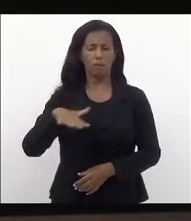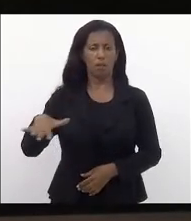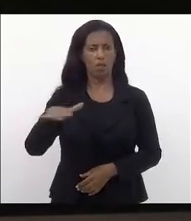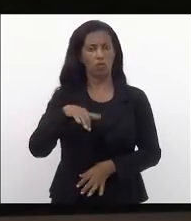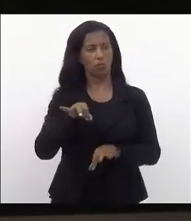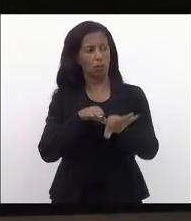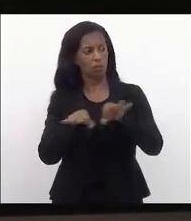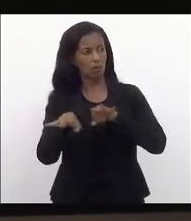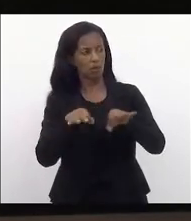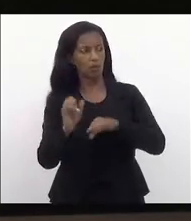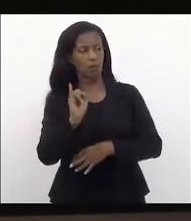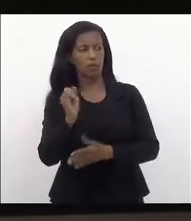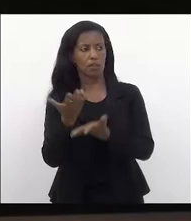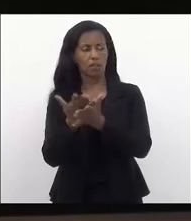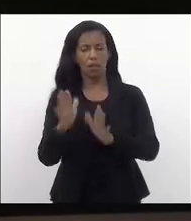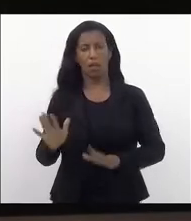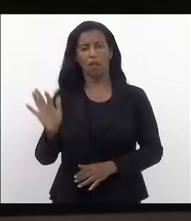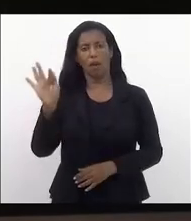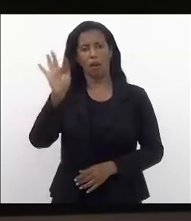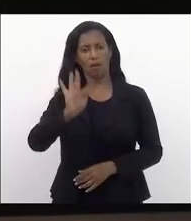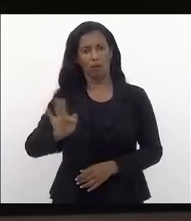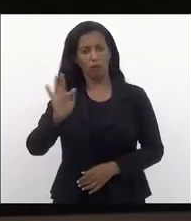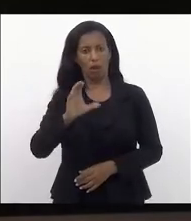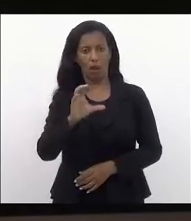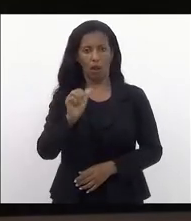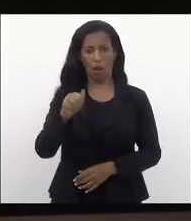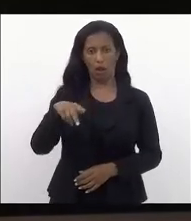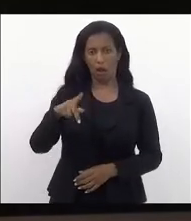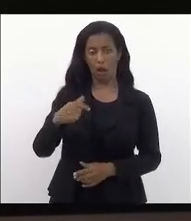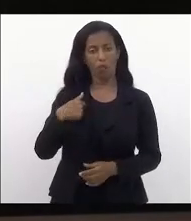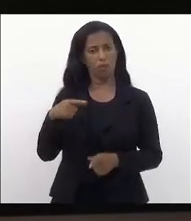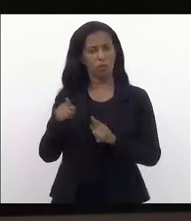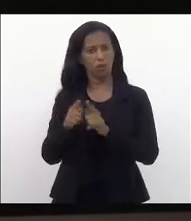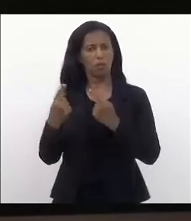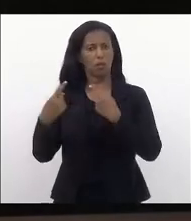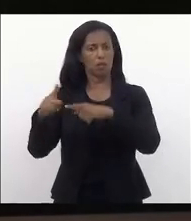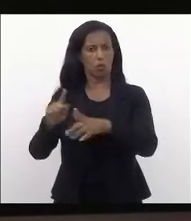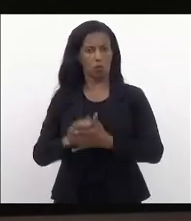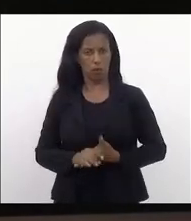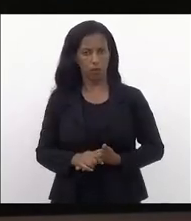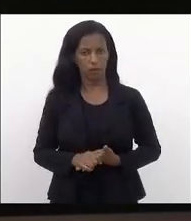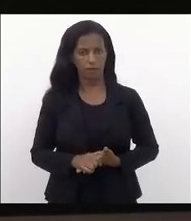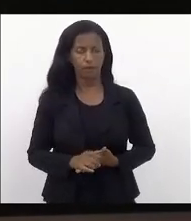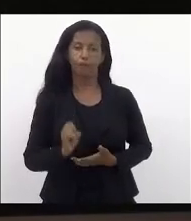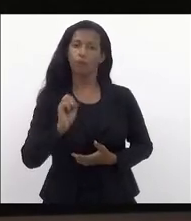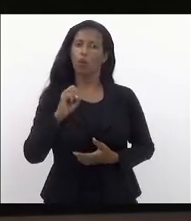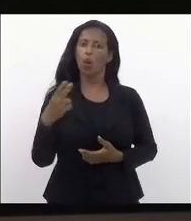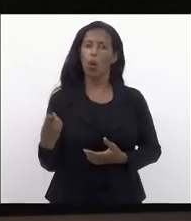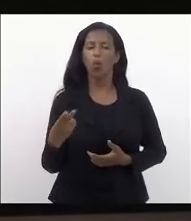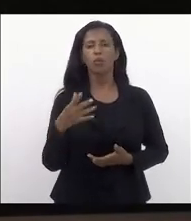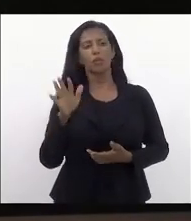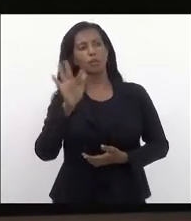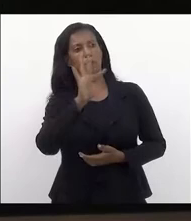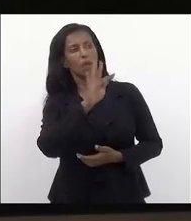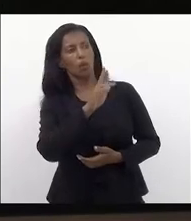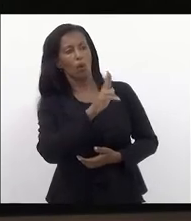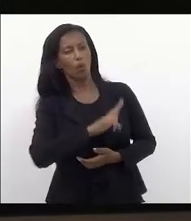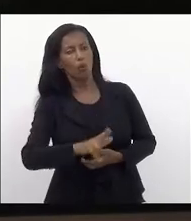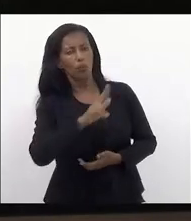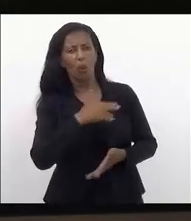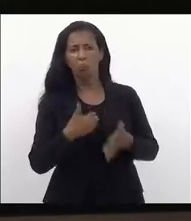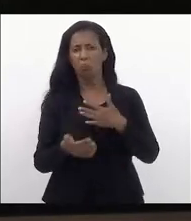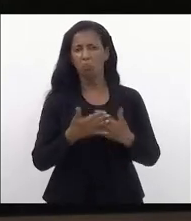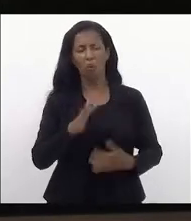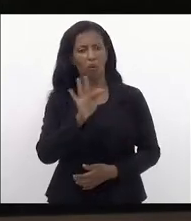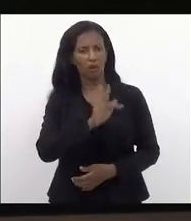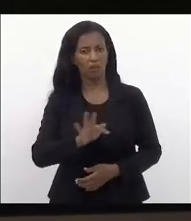se quisessem acabar com a universidade de campus eu seria contra ou se fosse quisesse acabar com uma universidade qual seja qual